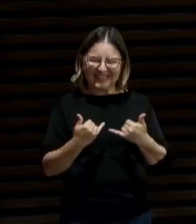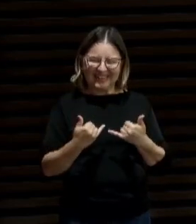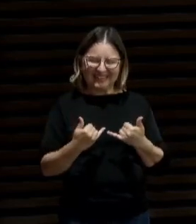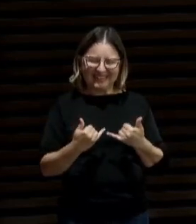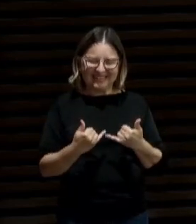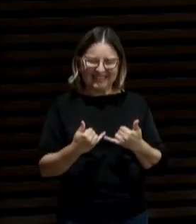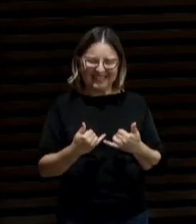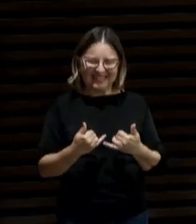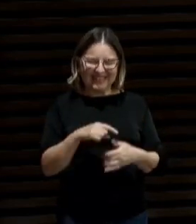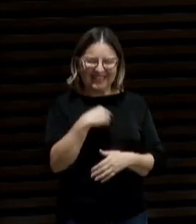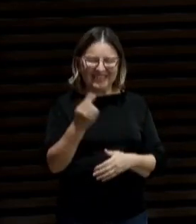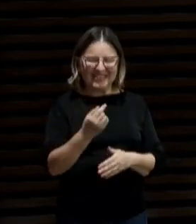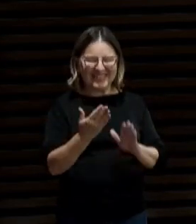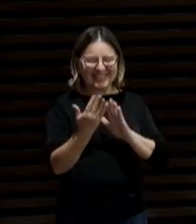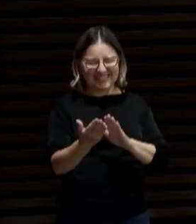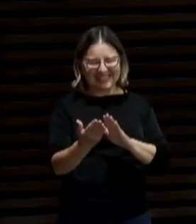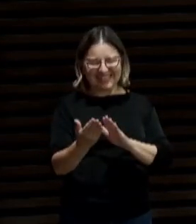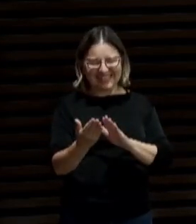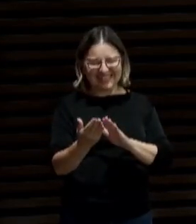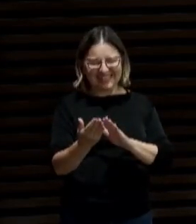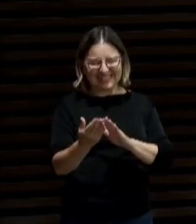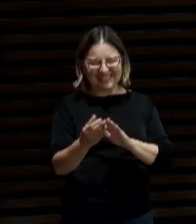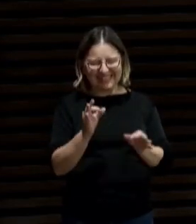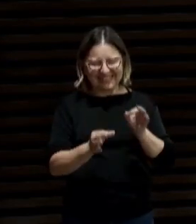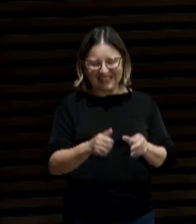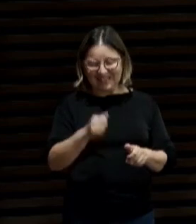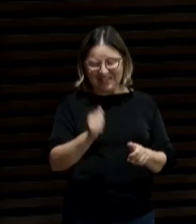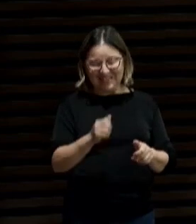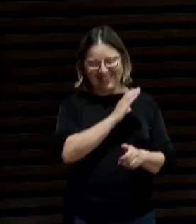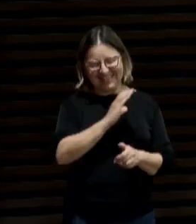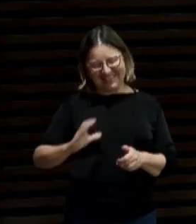iremos comparecer diante do tribunal de Cristo.